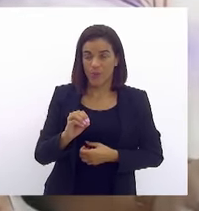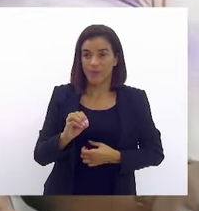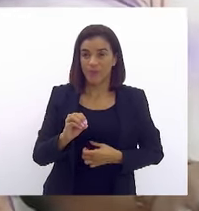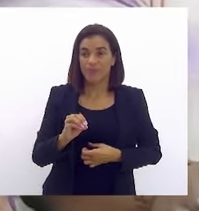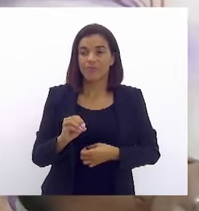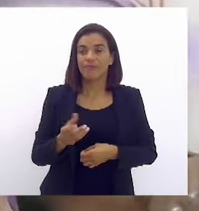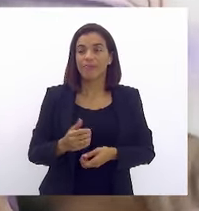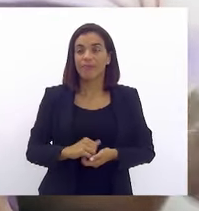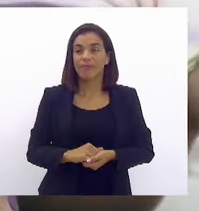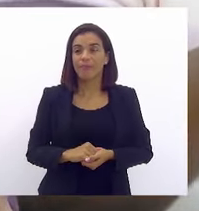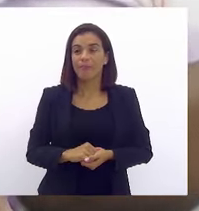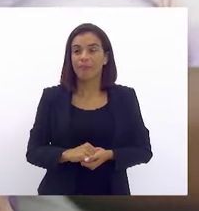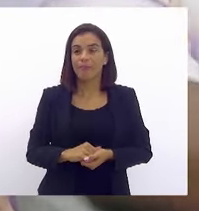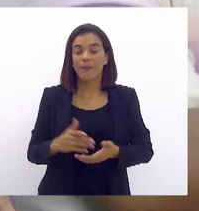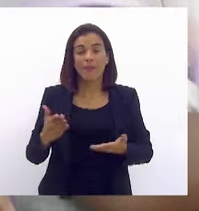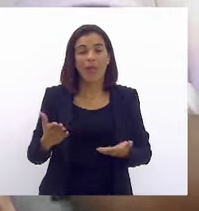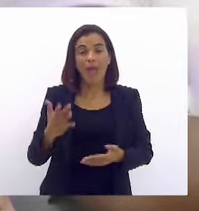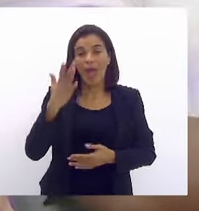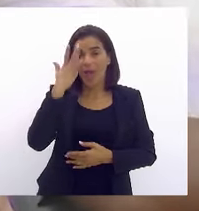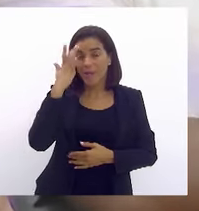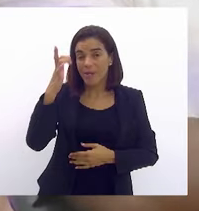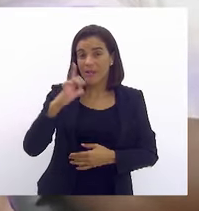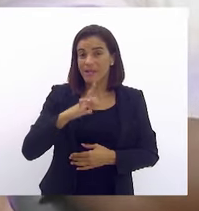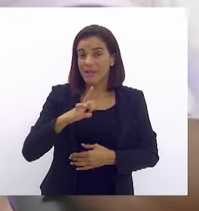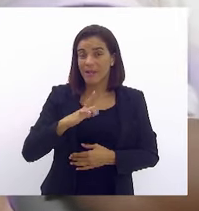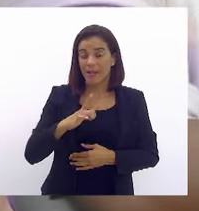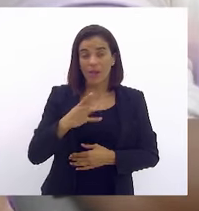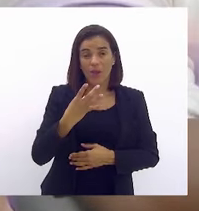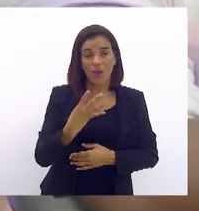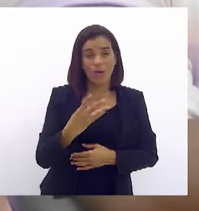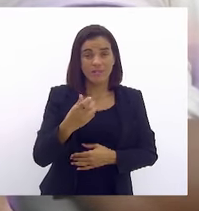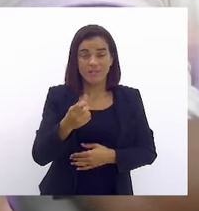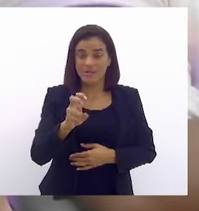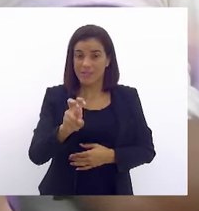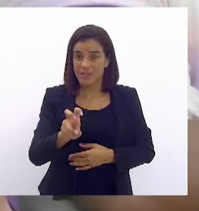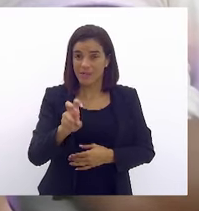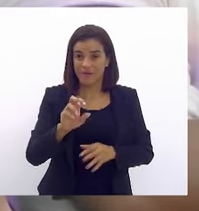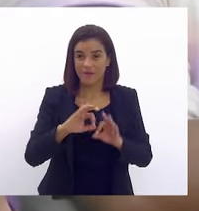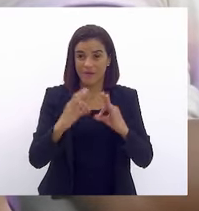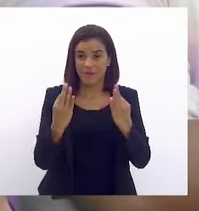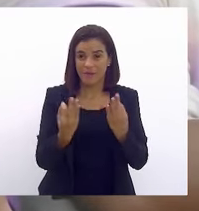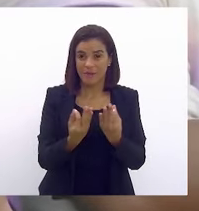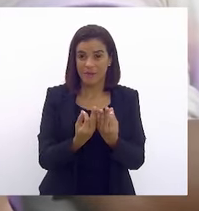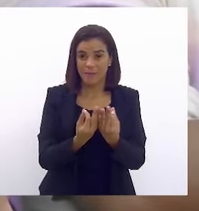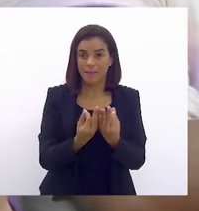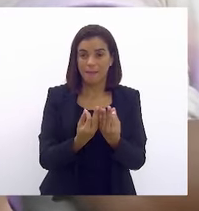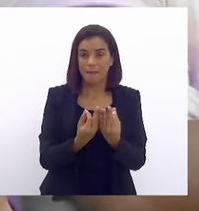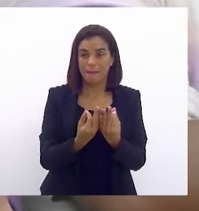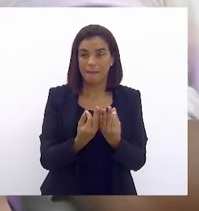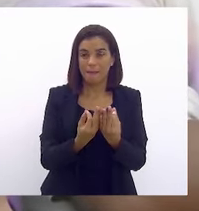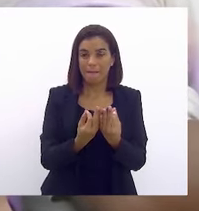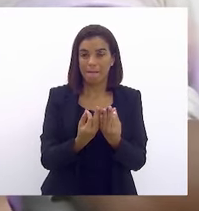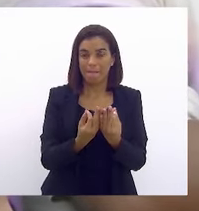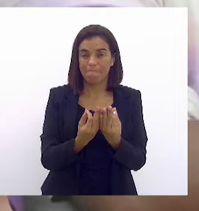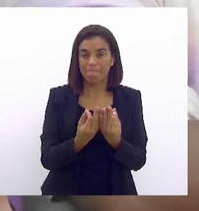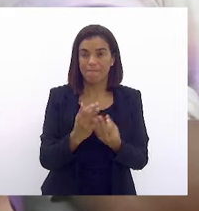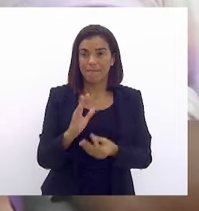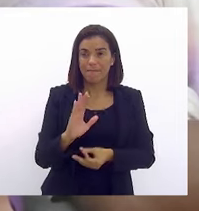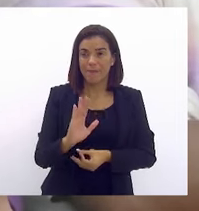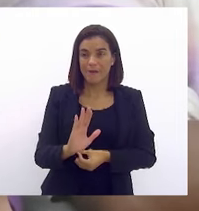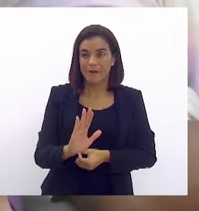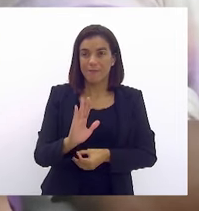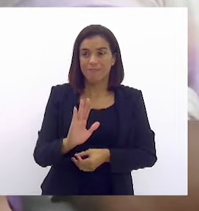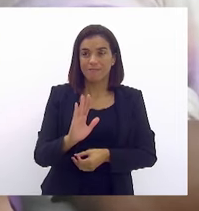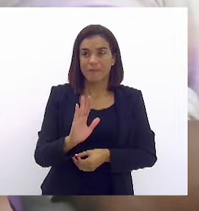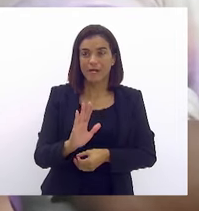da noite para o dia, no outro dia tem 4, 5 famílias, aí acarreta a escola. O CRAS hoje tinha uma fila de mais de 50